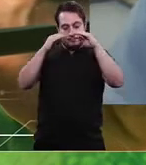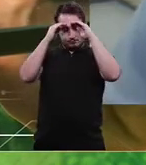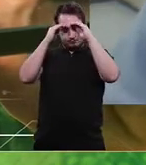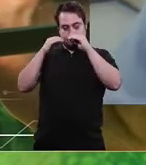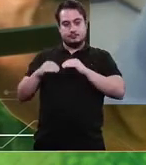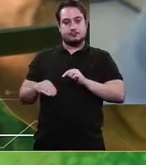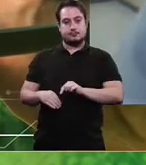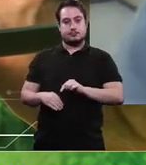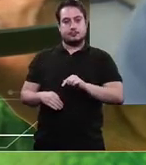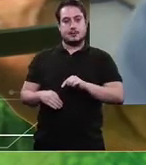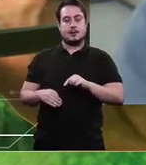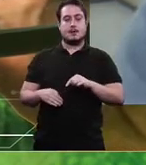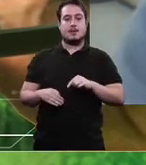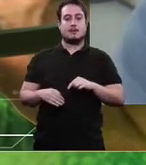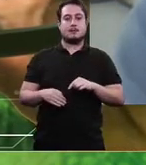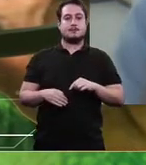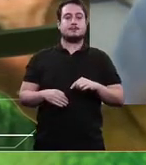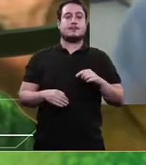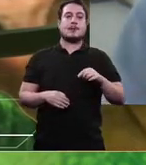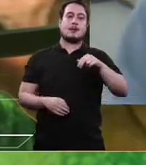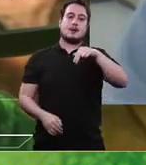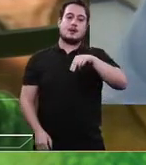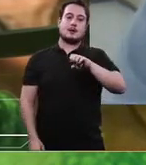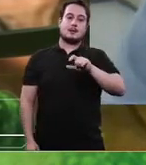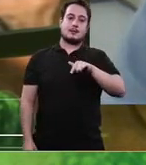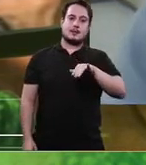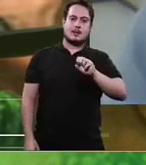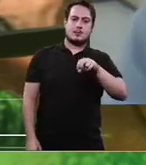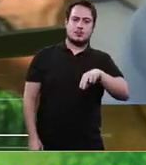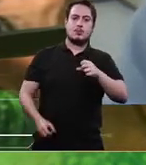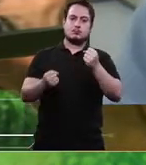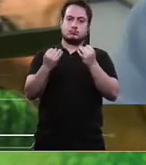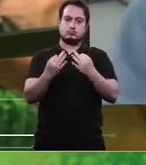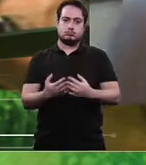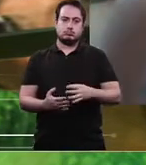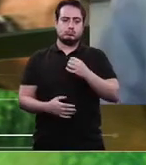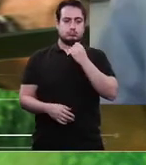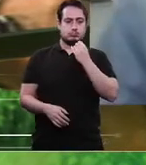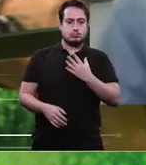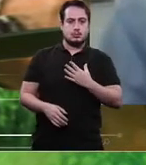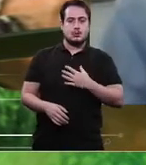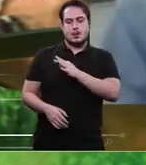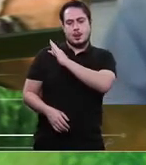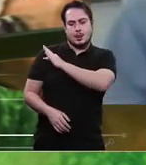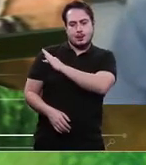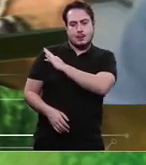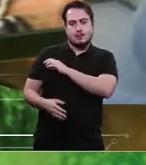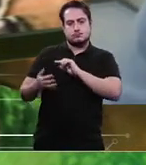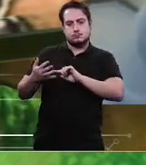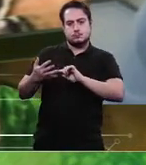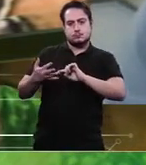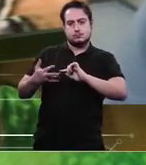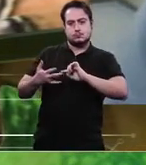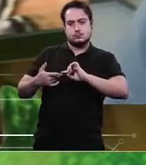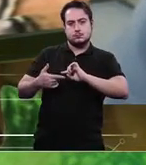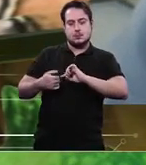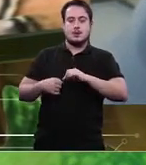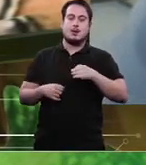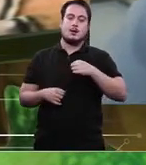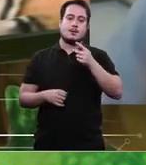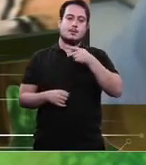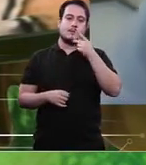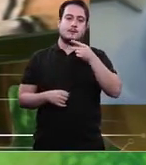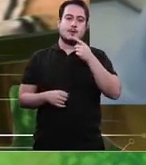com muito discernimento. O Nelson explicou bem toda a parte técnica da coisa. Eu falo mais